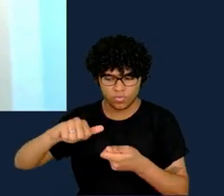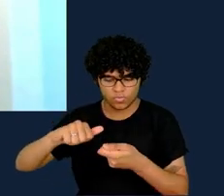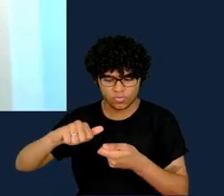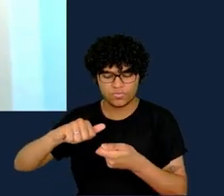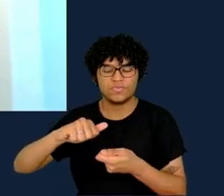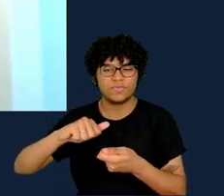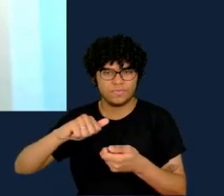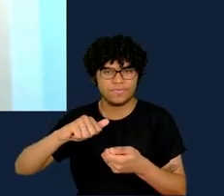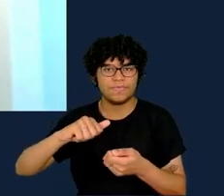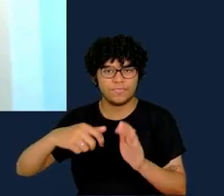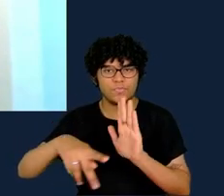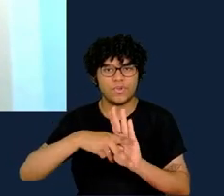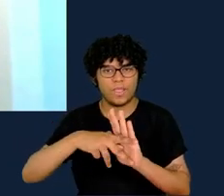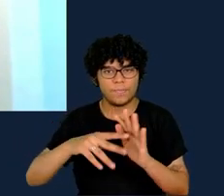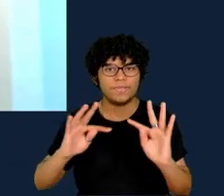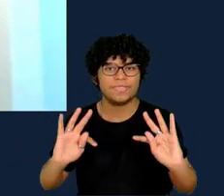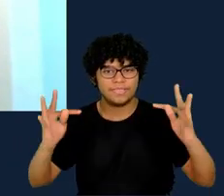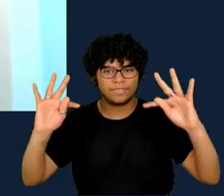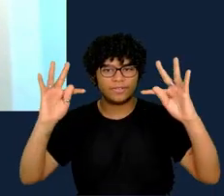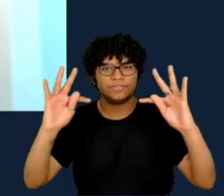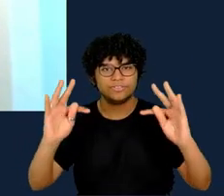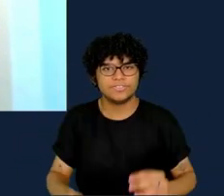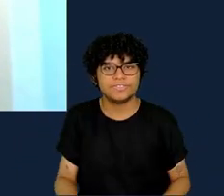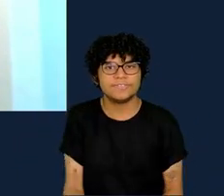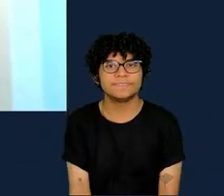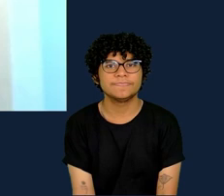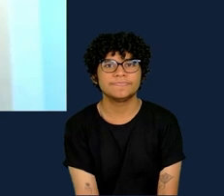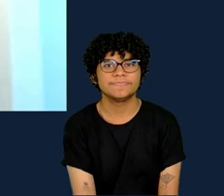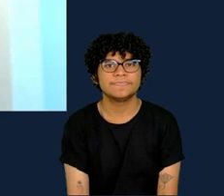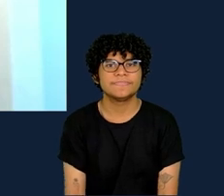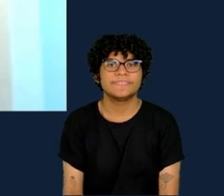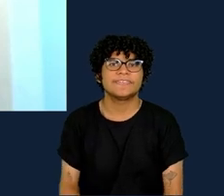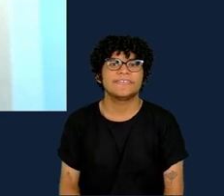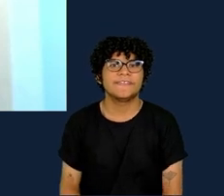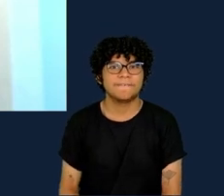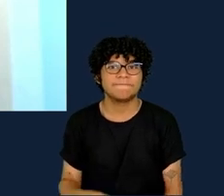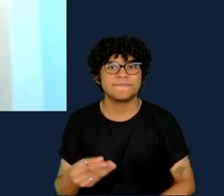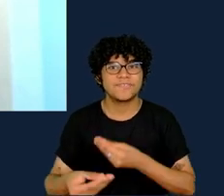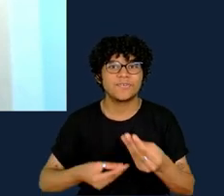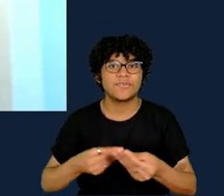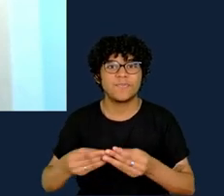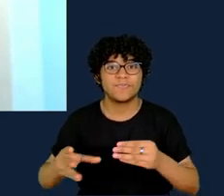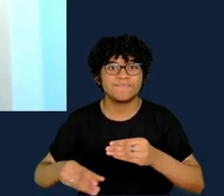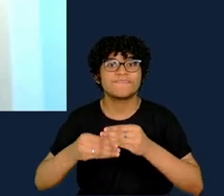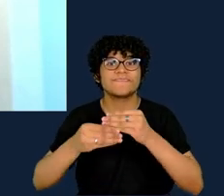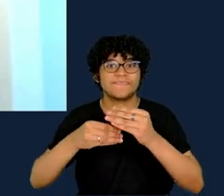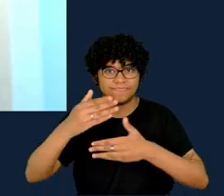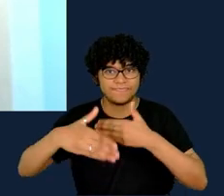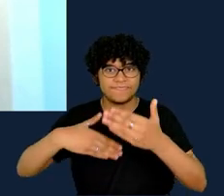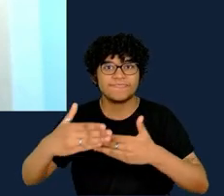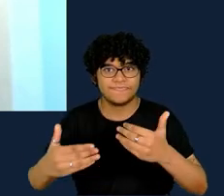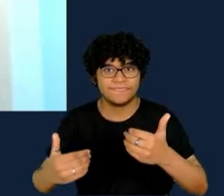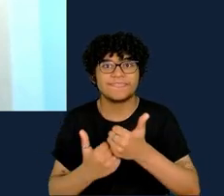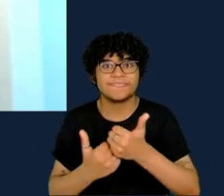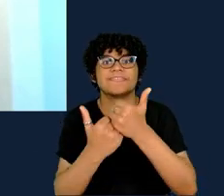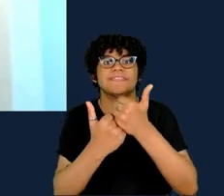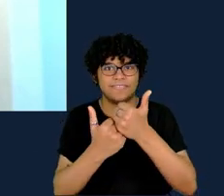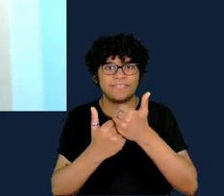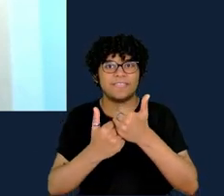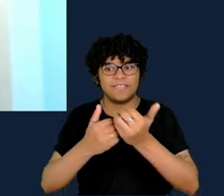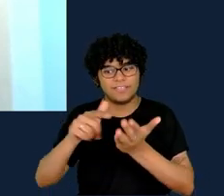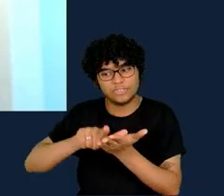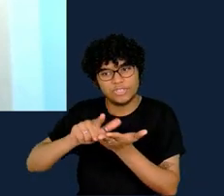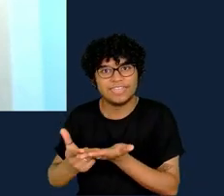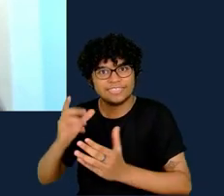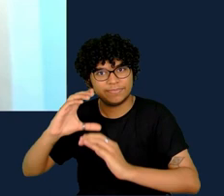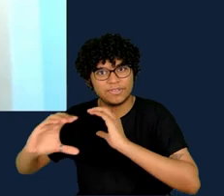tecnologia, de que forma a gente pode contribuir, né, com vocês que são comunicadores, jornalistas, é que